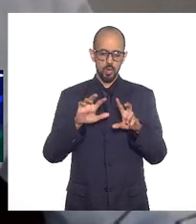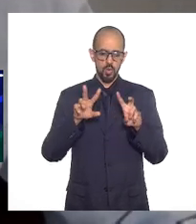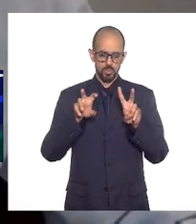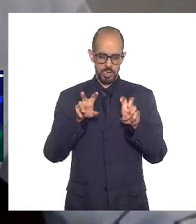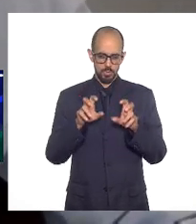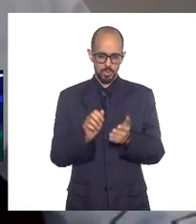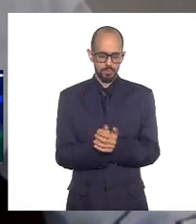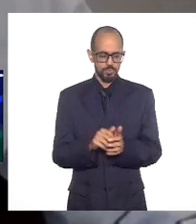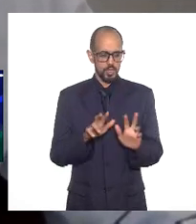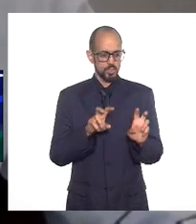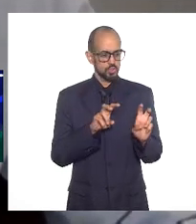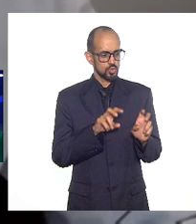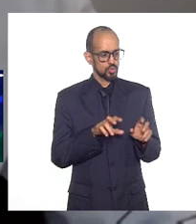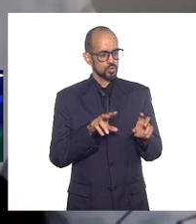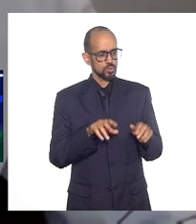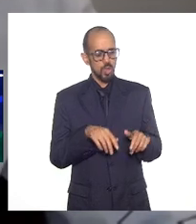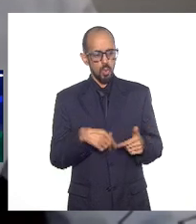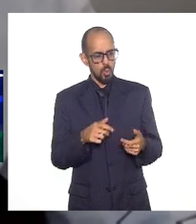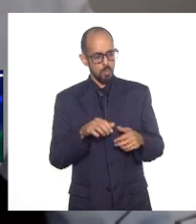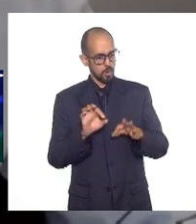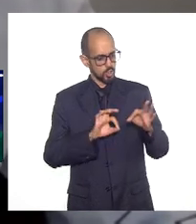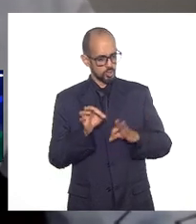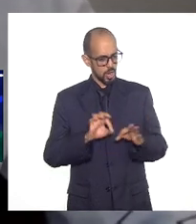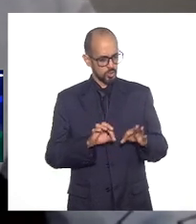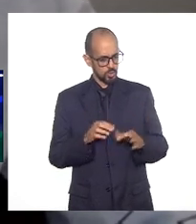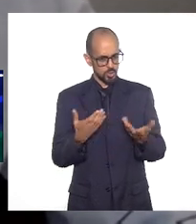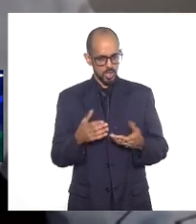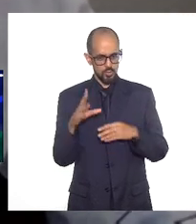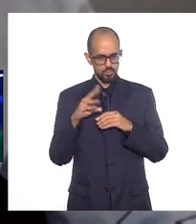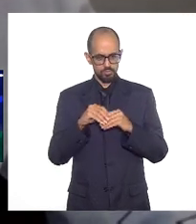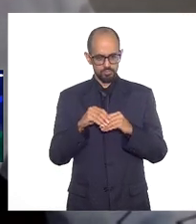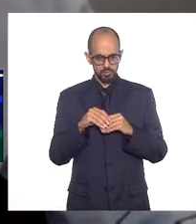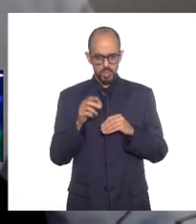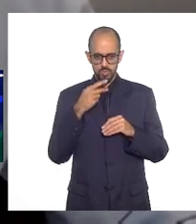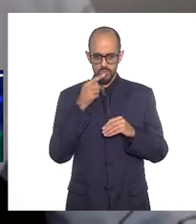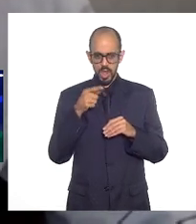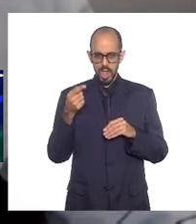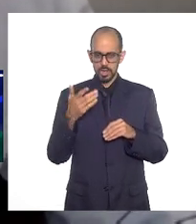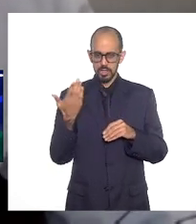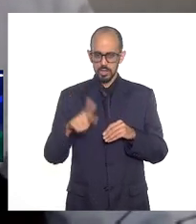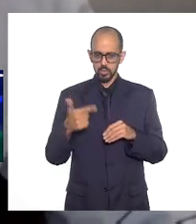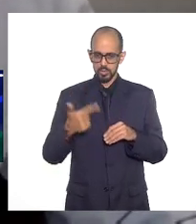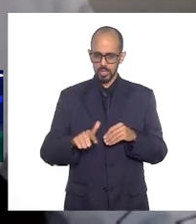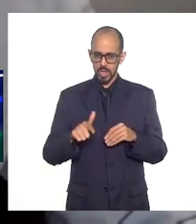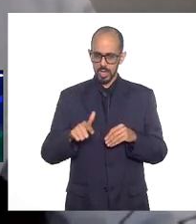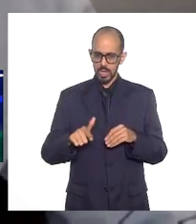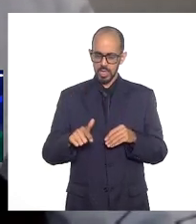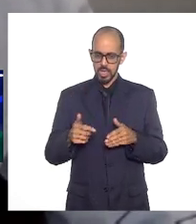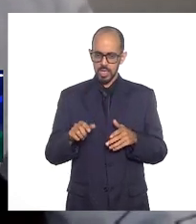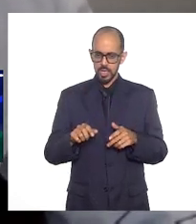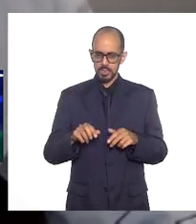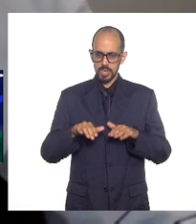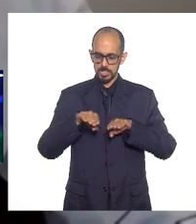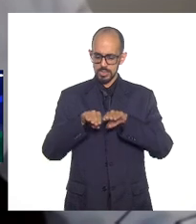André, eu quero dizer muito brevemente o seguinte, que negar o recorte racial nas desigualdades sociais,